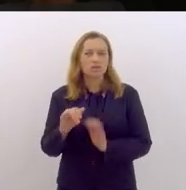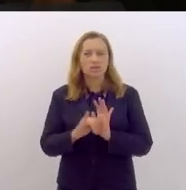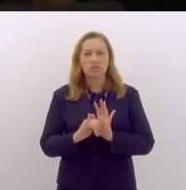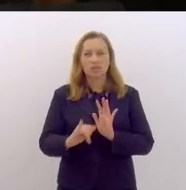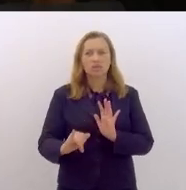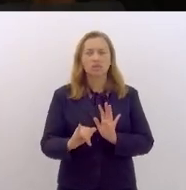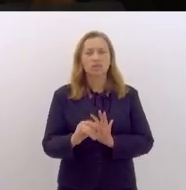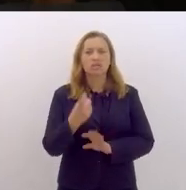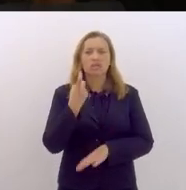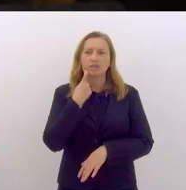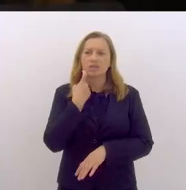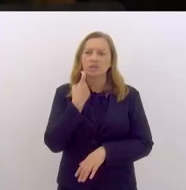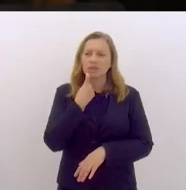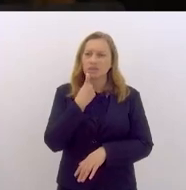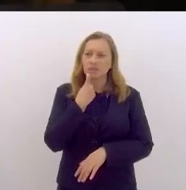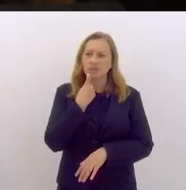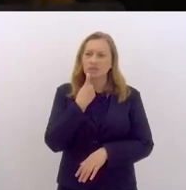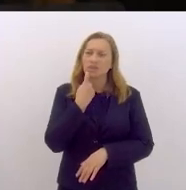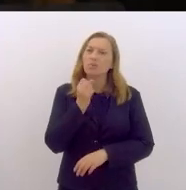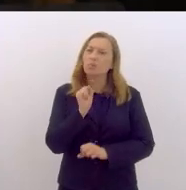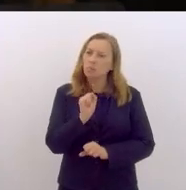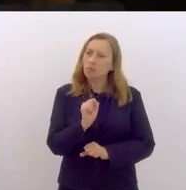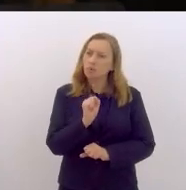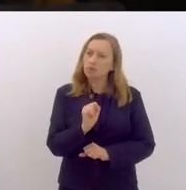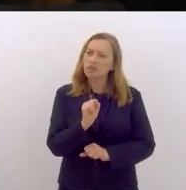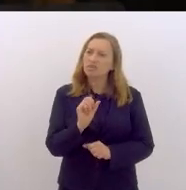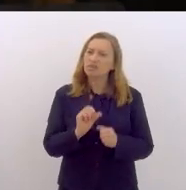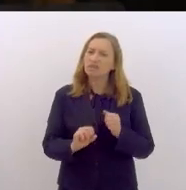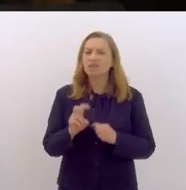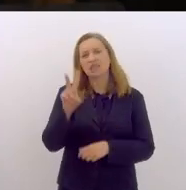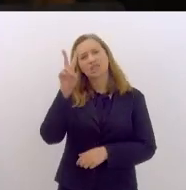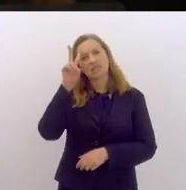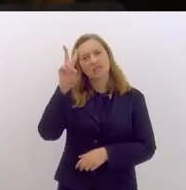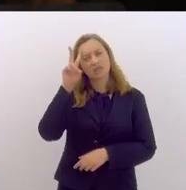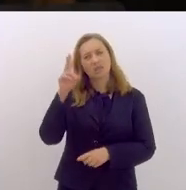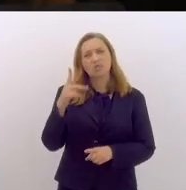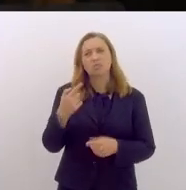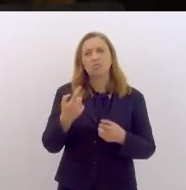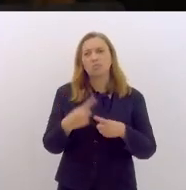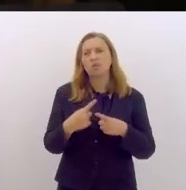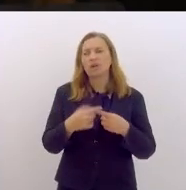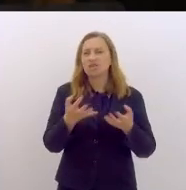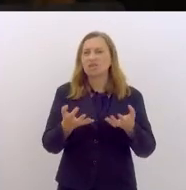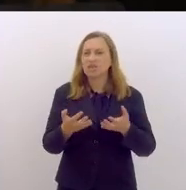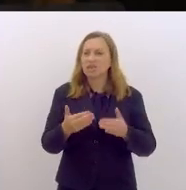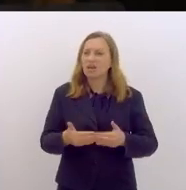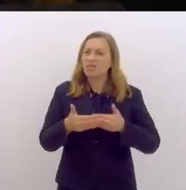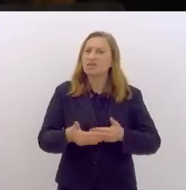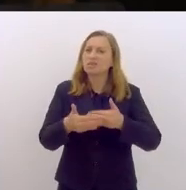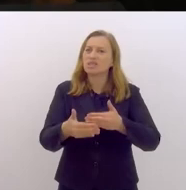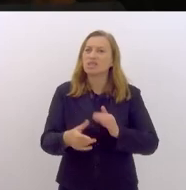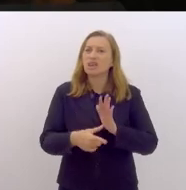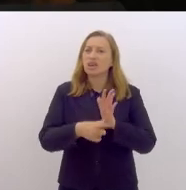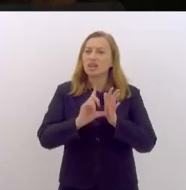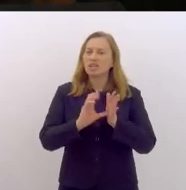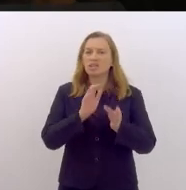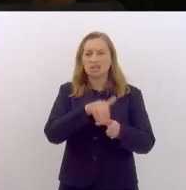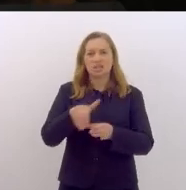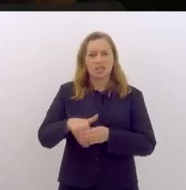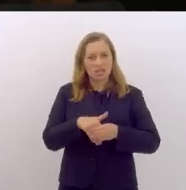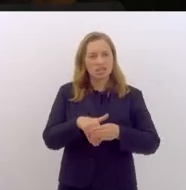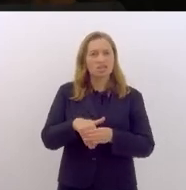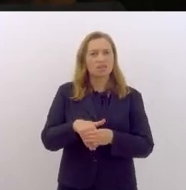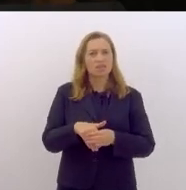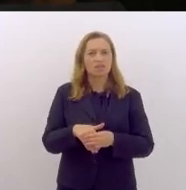na sexta e a gente já poder fazer na segunda, porque a gente quer avançar com isso antes das eleições.